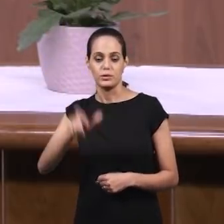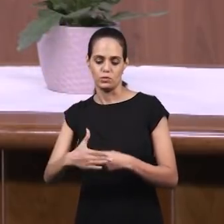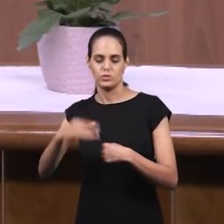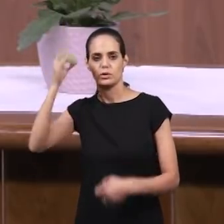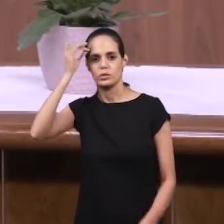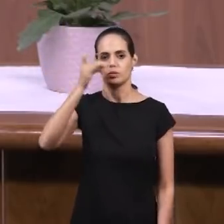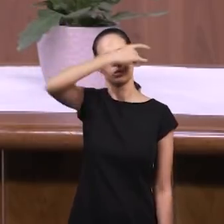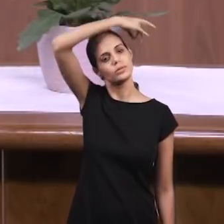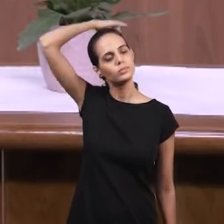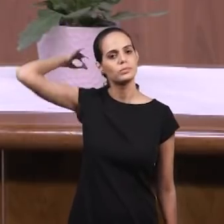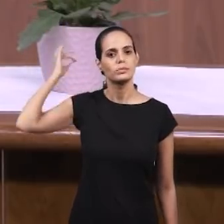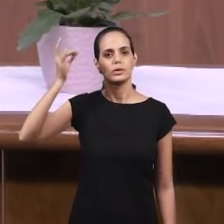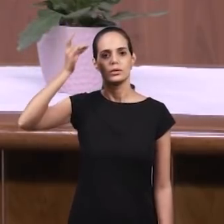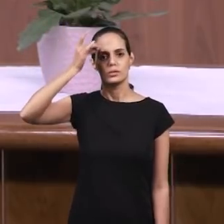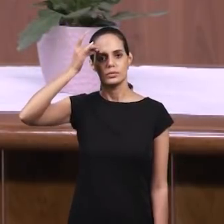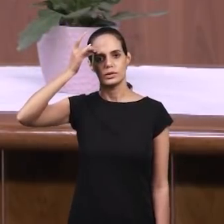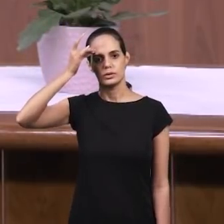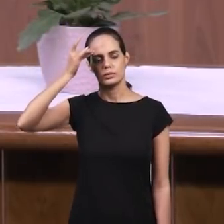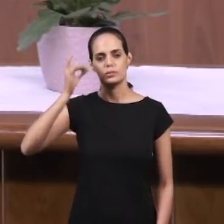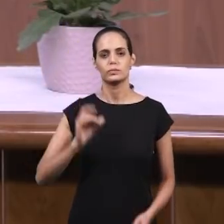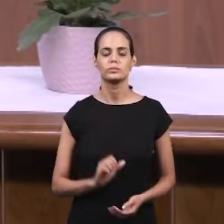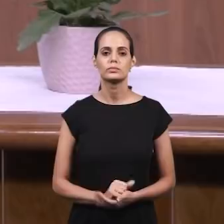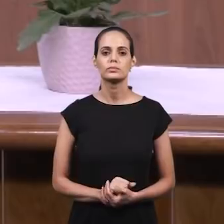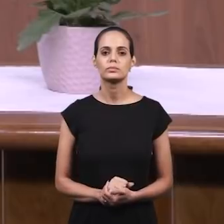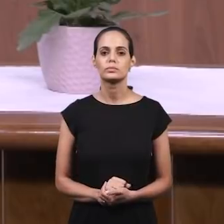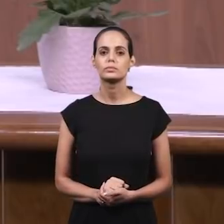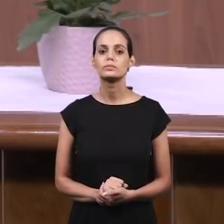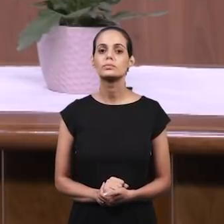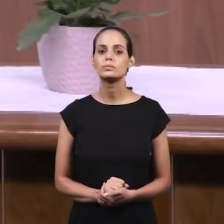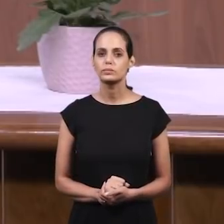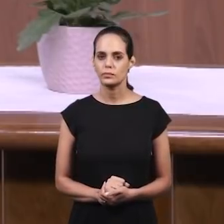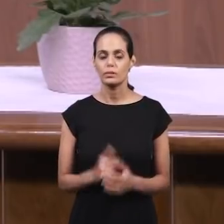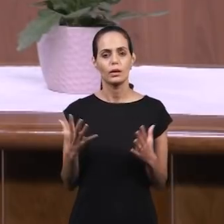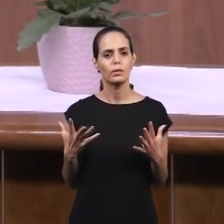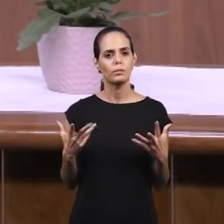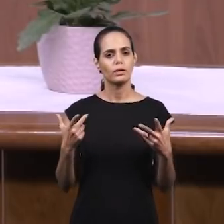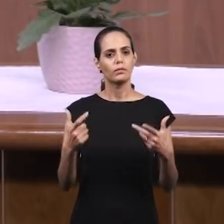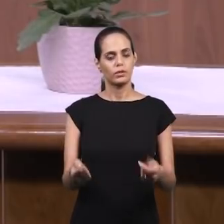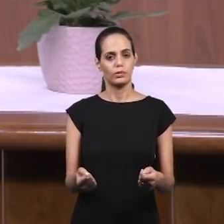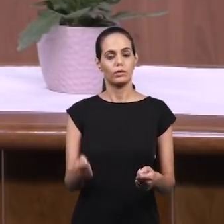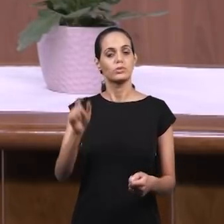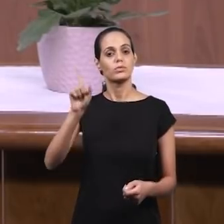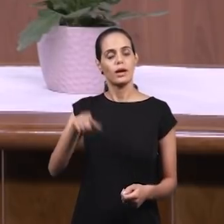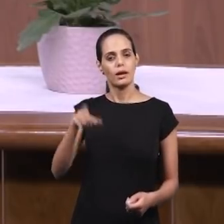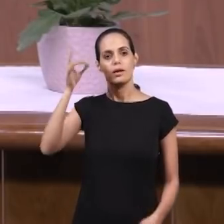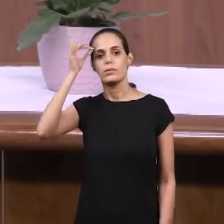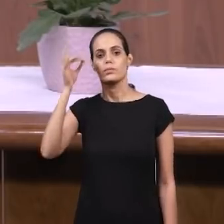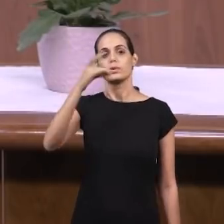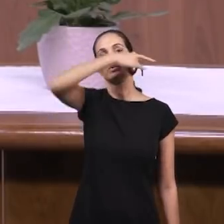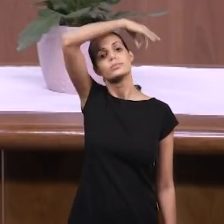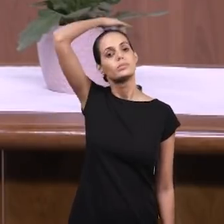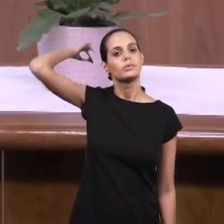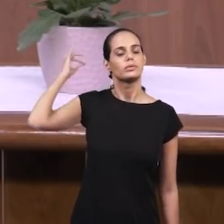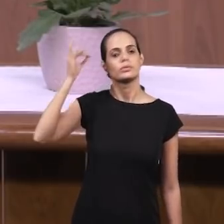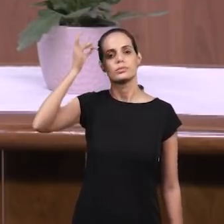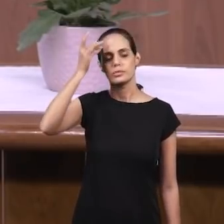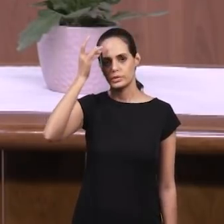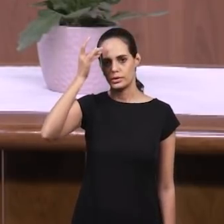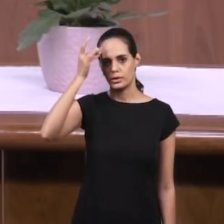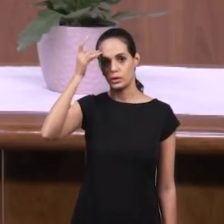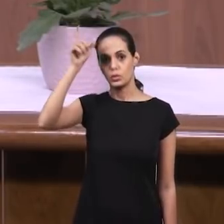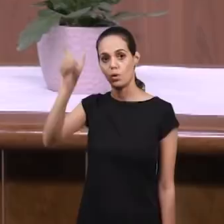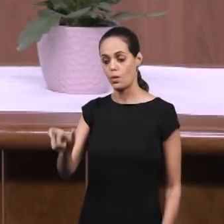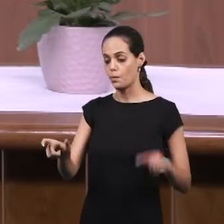o Espírito Santo Consolador. E o maravilhoso é que o Espírito Santo, ele